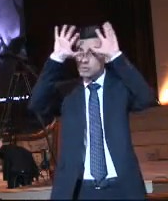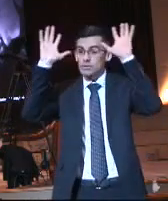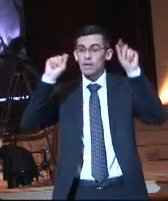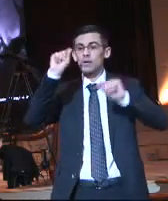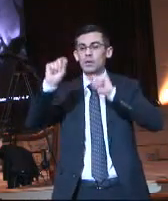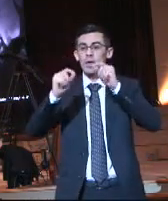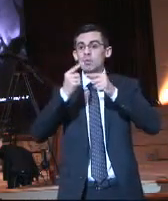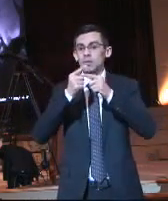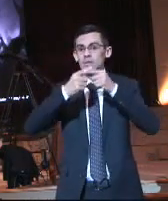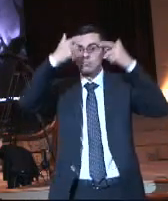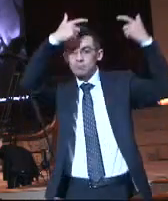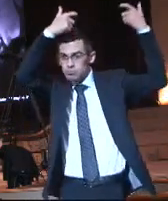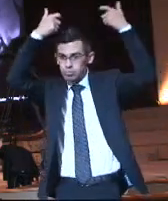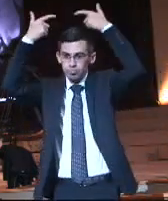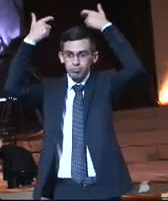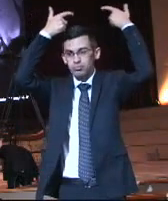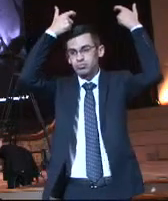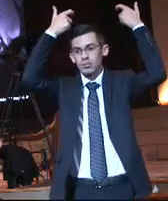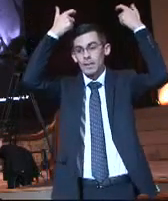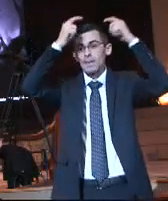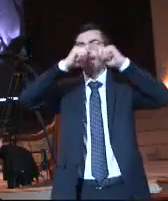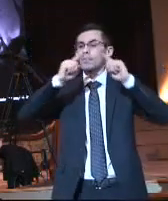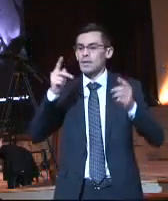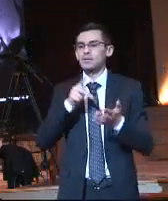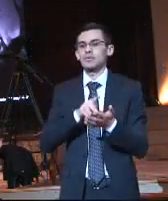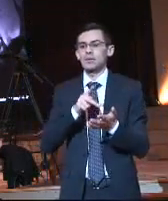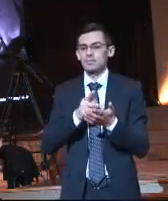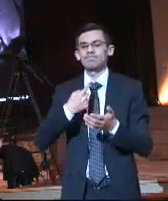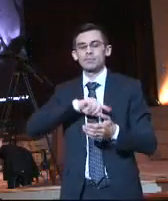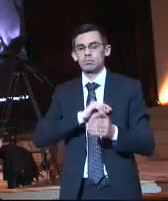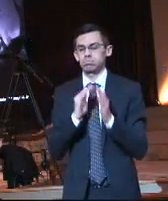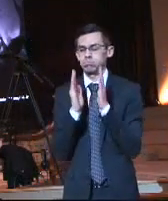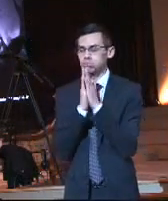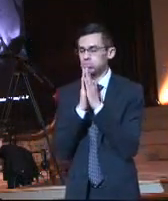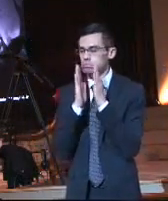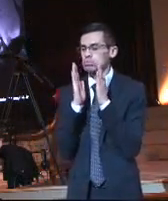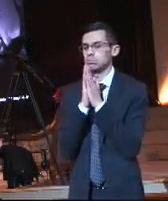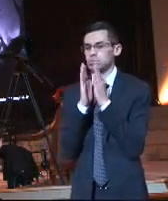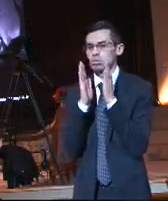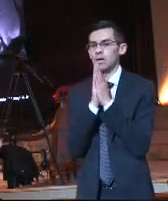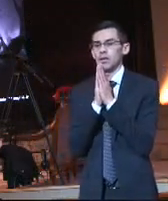mundo espiritual, a menos que a gente entre nas batalhas espirituais.